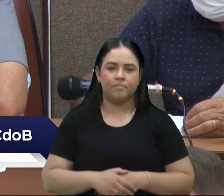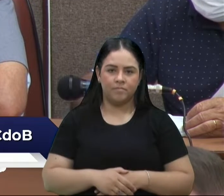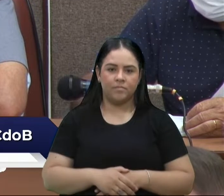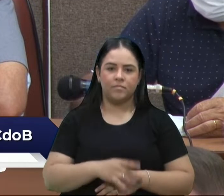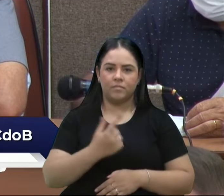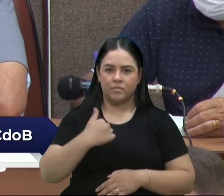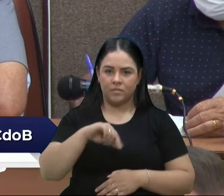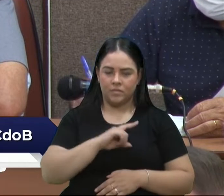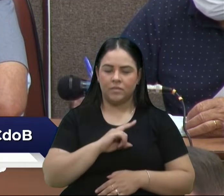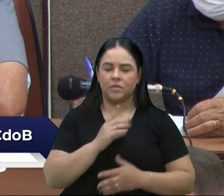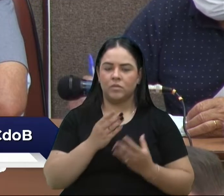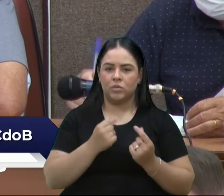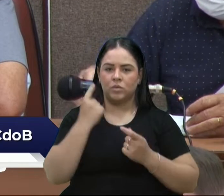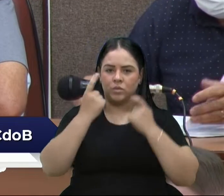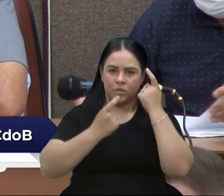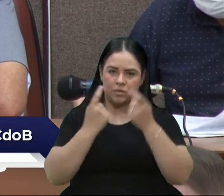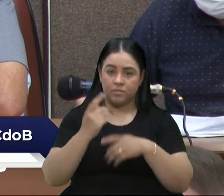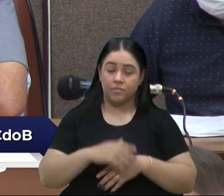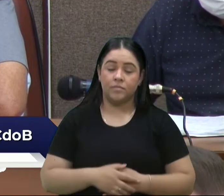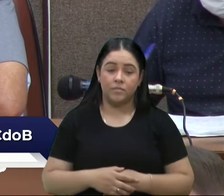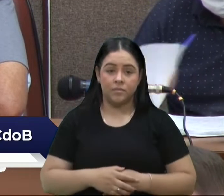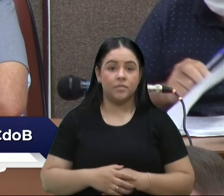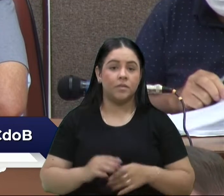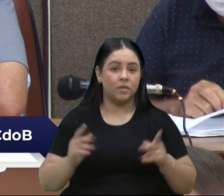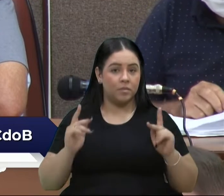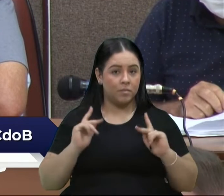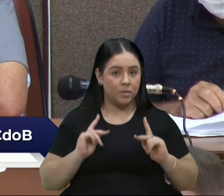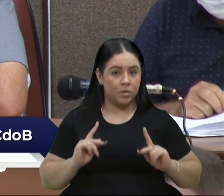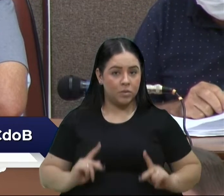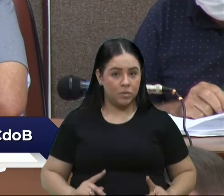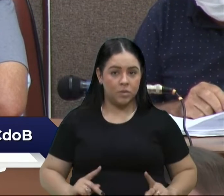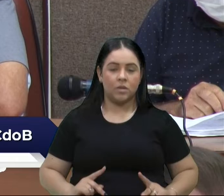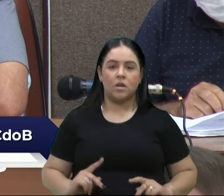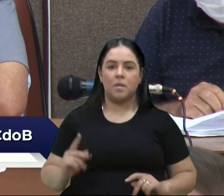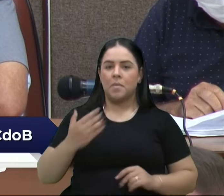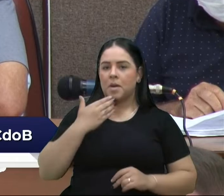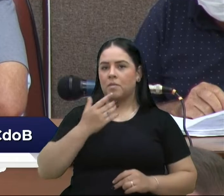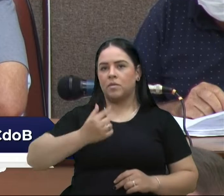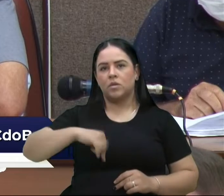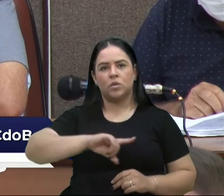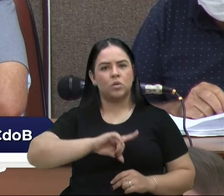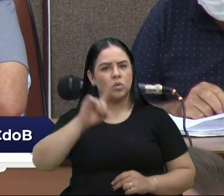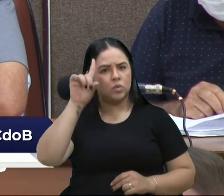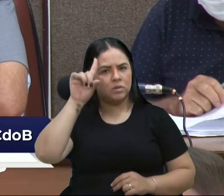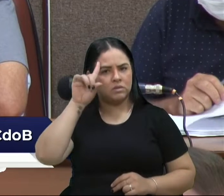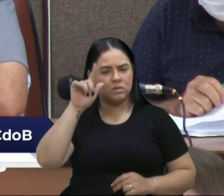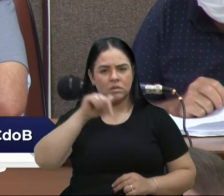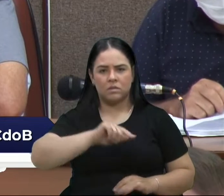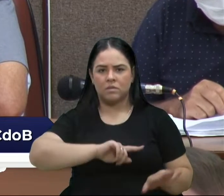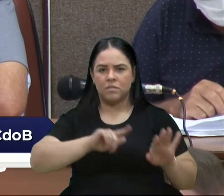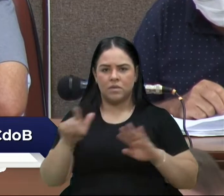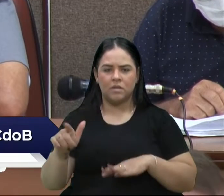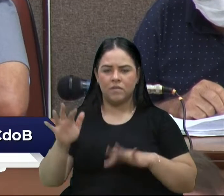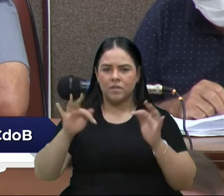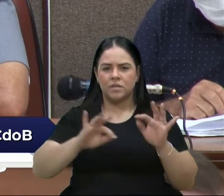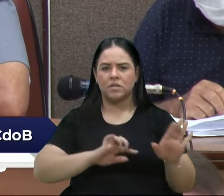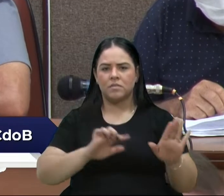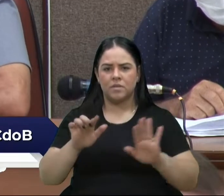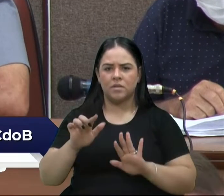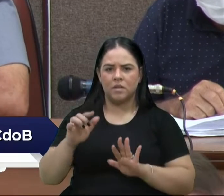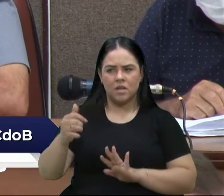nós é muito preocupante. Então, as pessoas nos cobram todo dia. Essa semana ainda, no fim de semana, um rapaz me